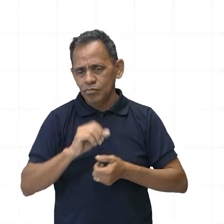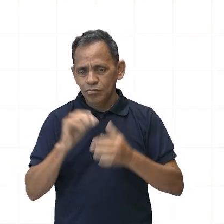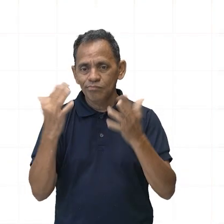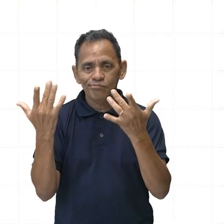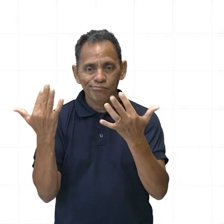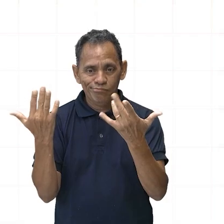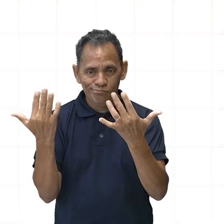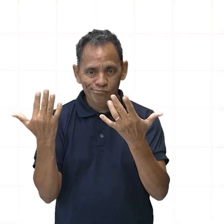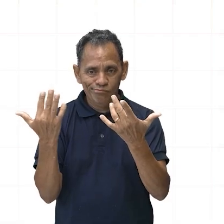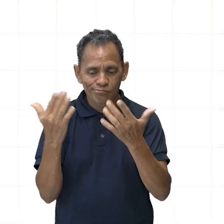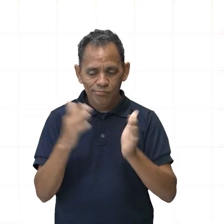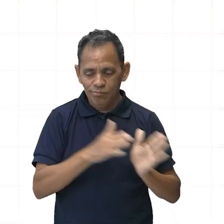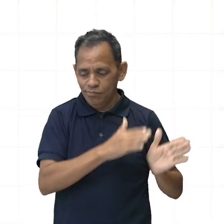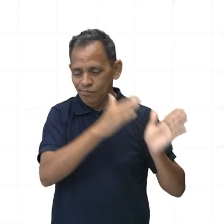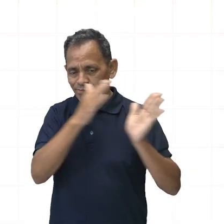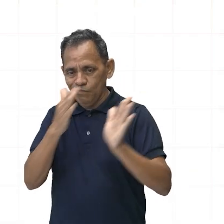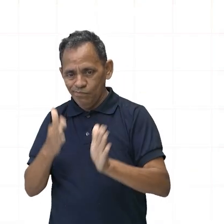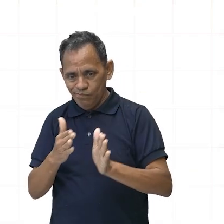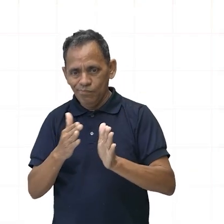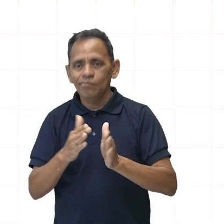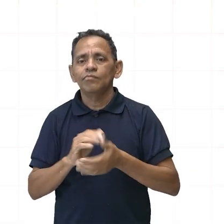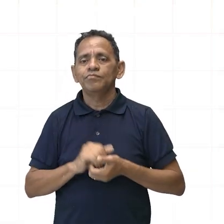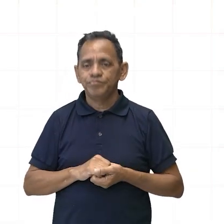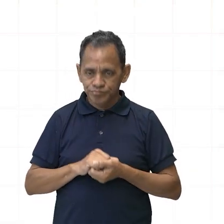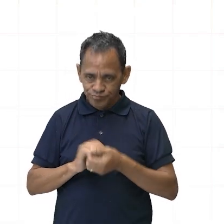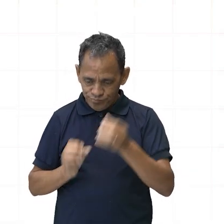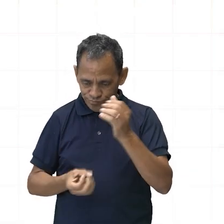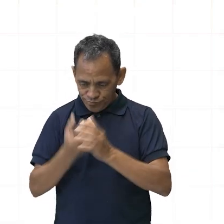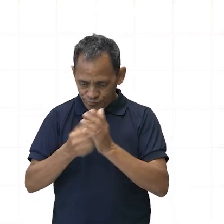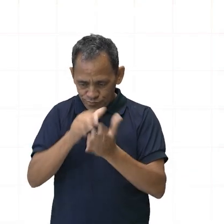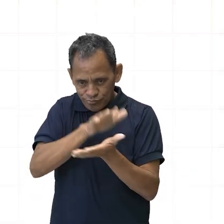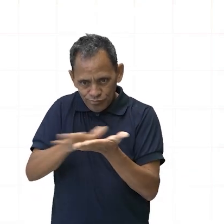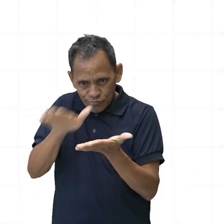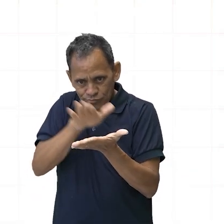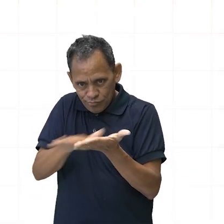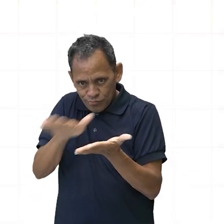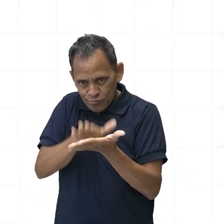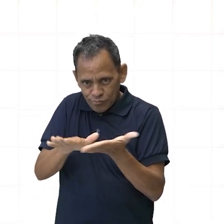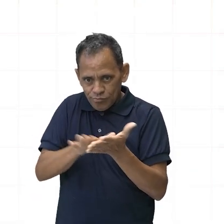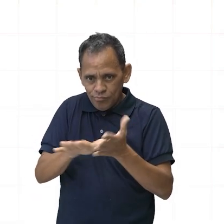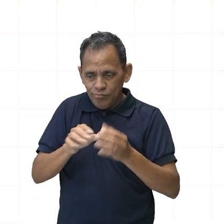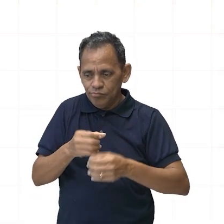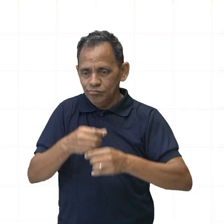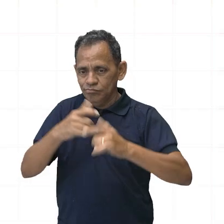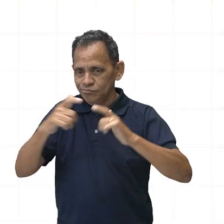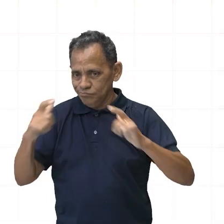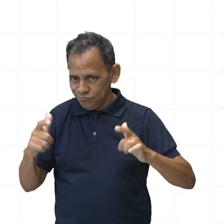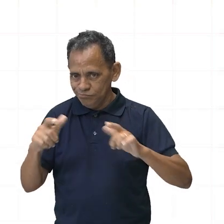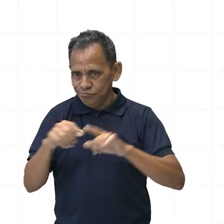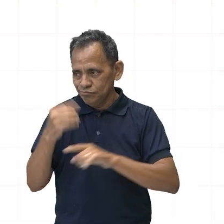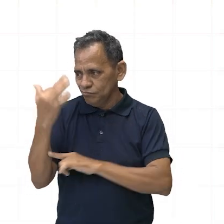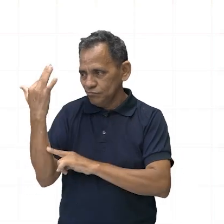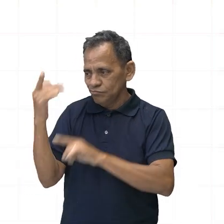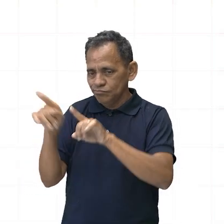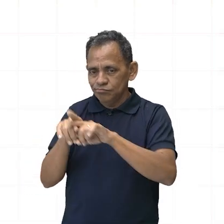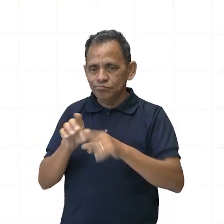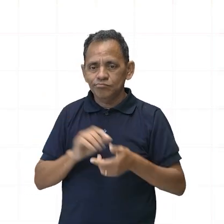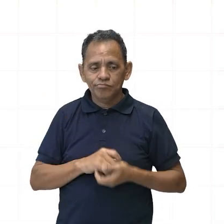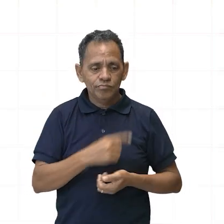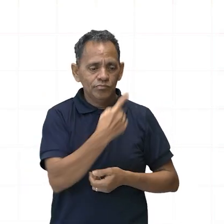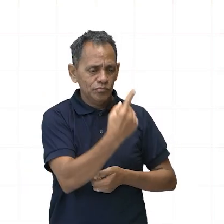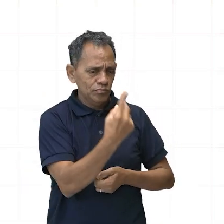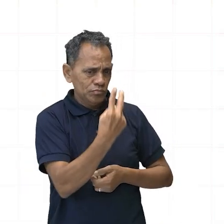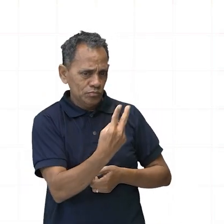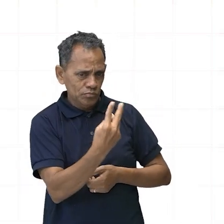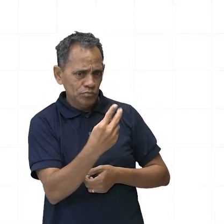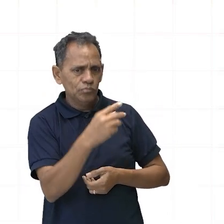manual, para uma produção em massa, em grande quantidade. Enquanto a produção manual faz somente 1 ou 2